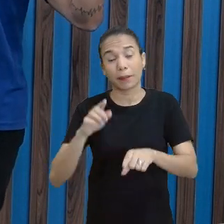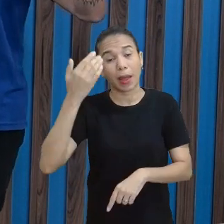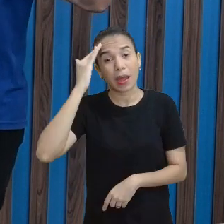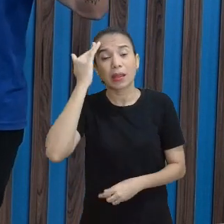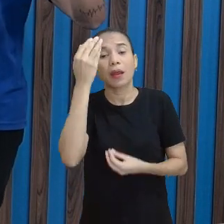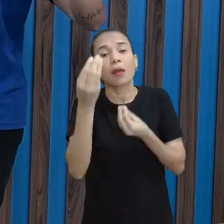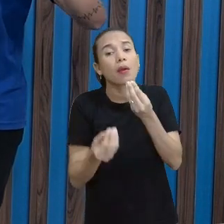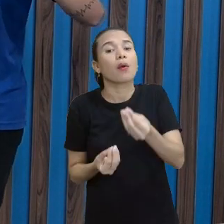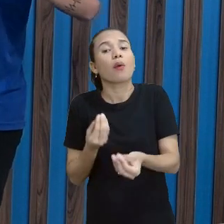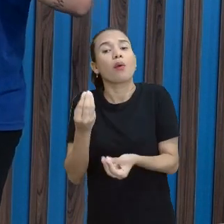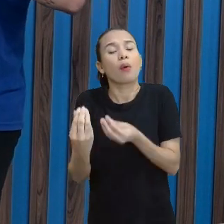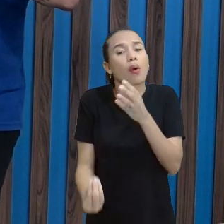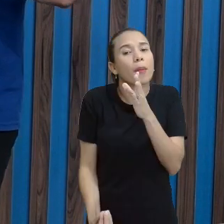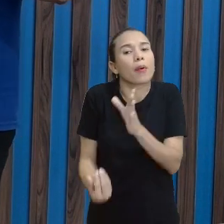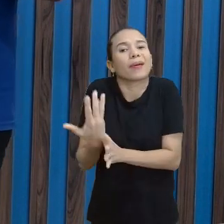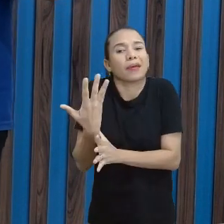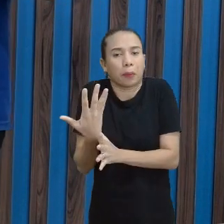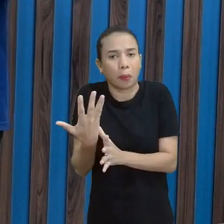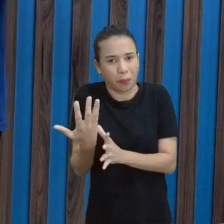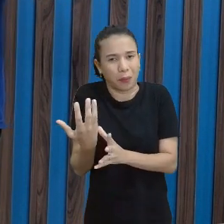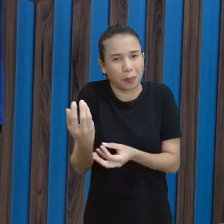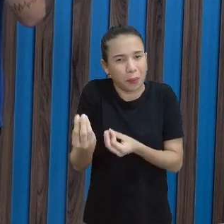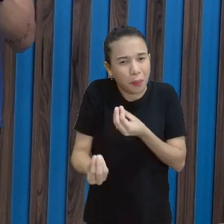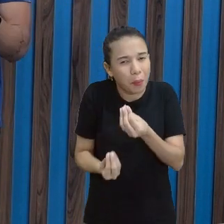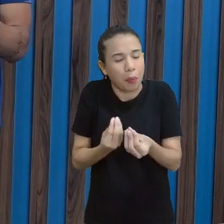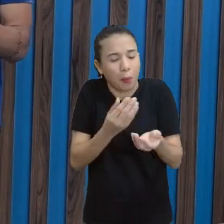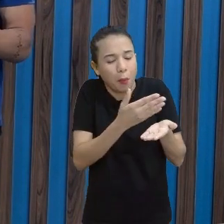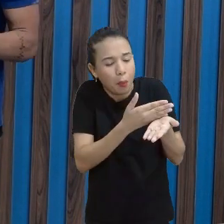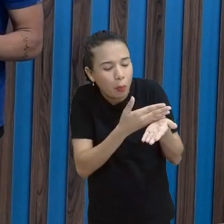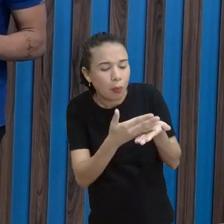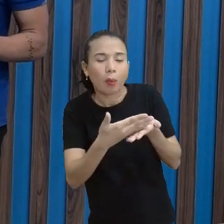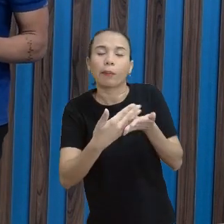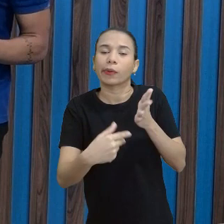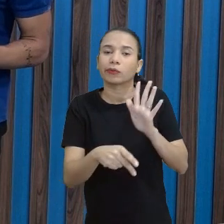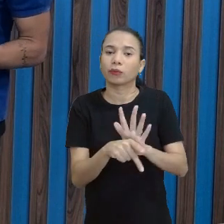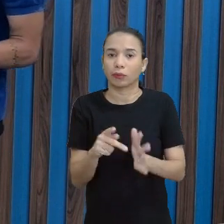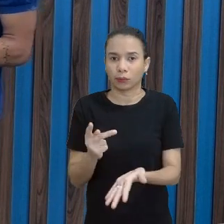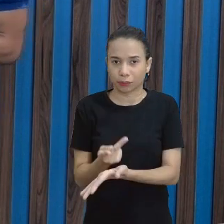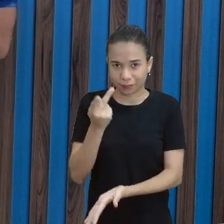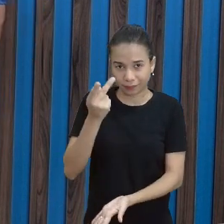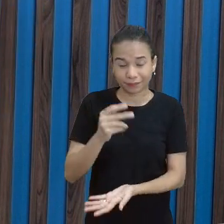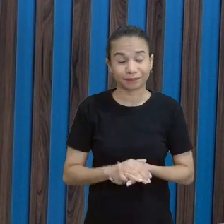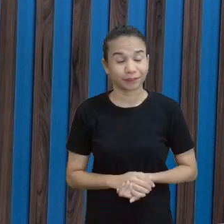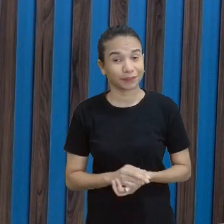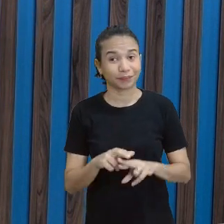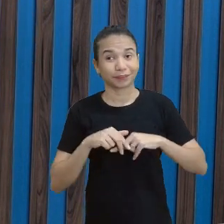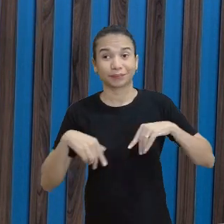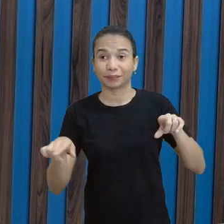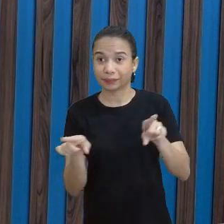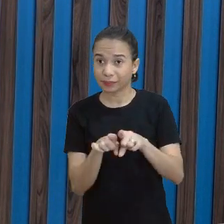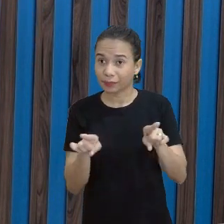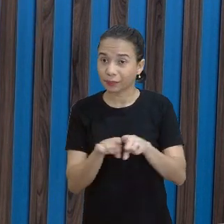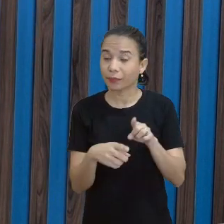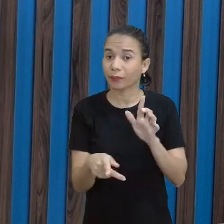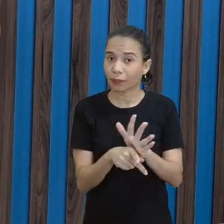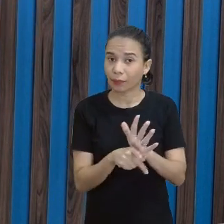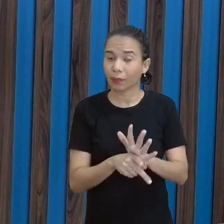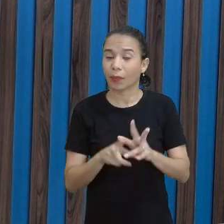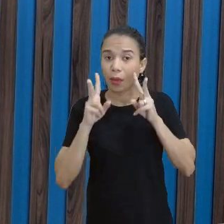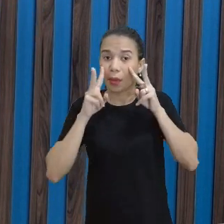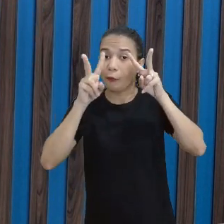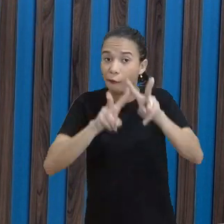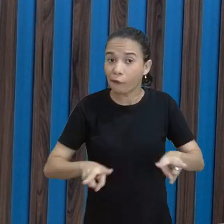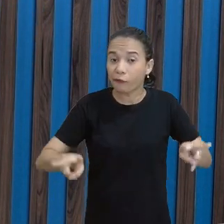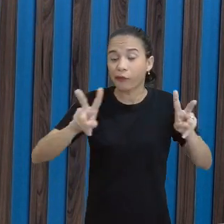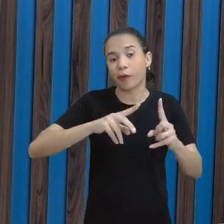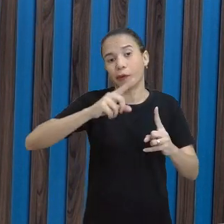eles surgiram, né? Como é que começaram a acontecer. E aí eu digo que também contempla esses tipos